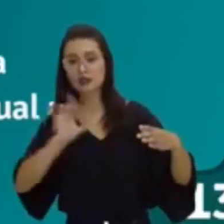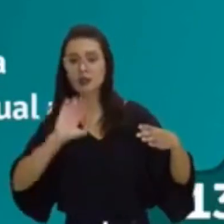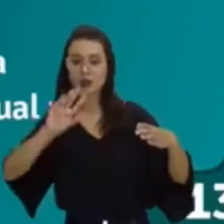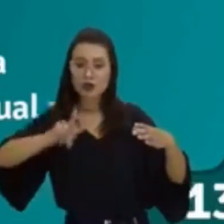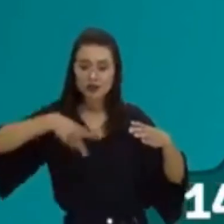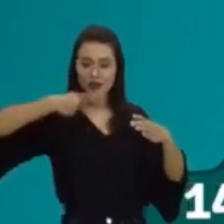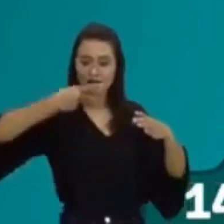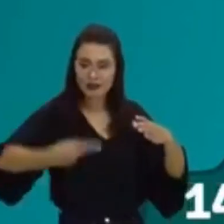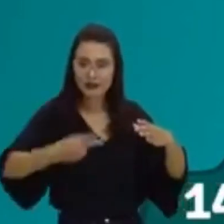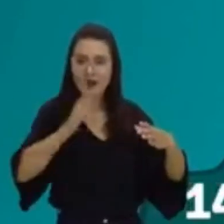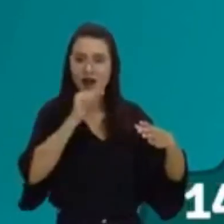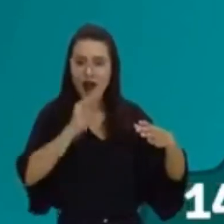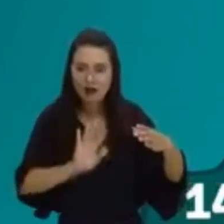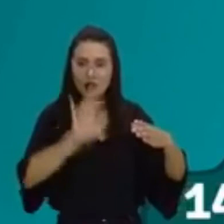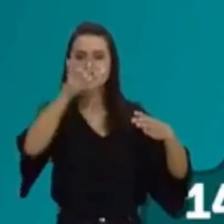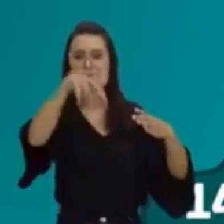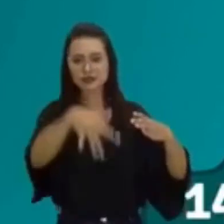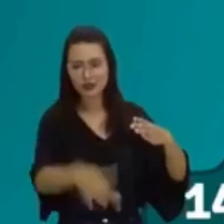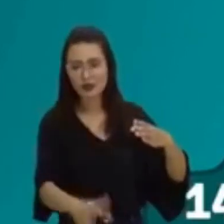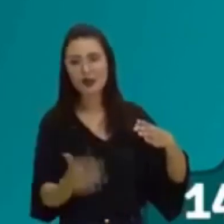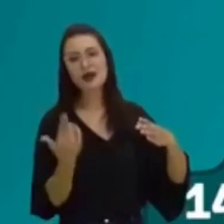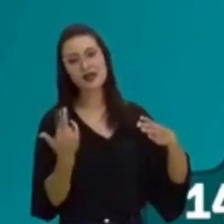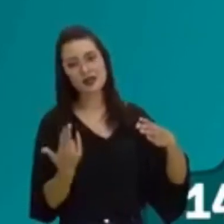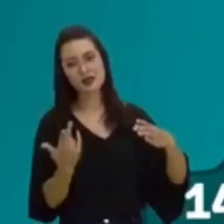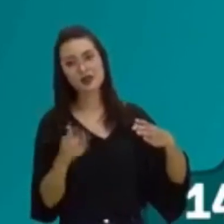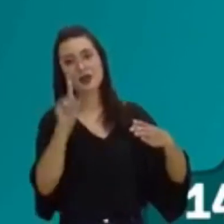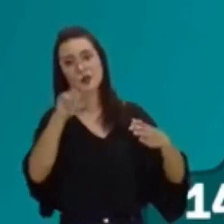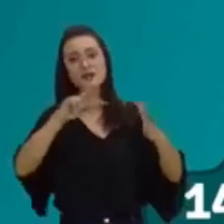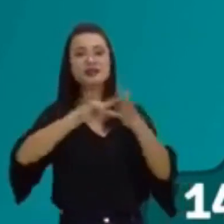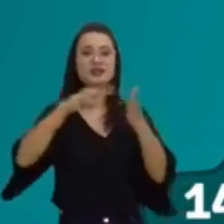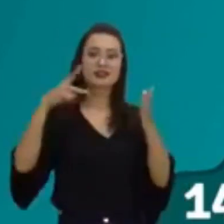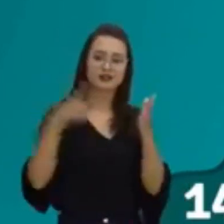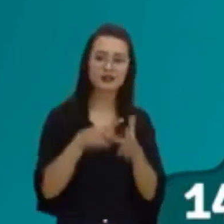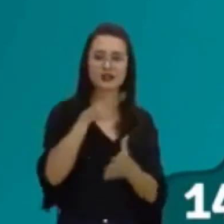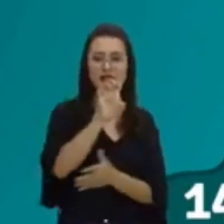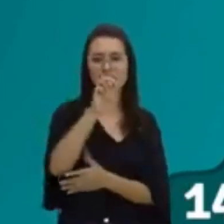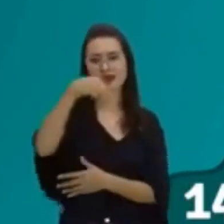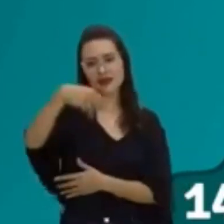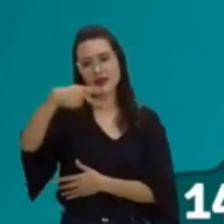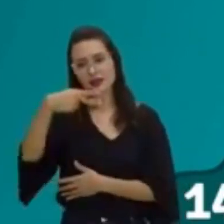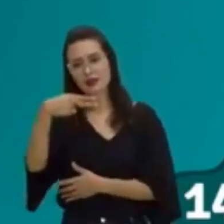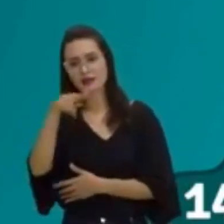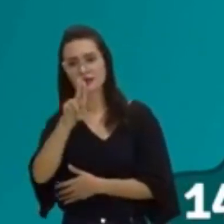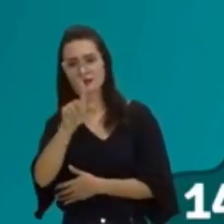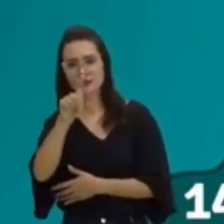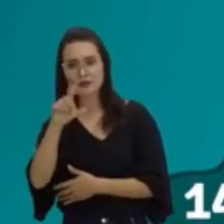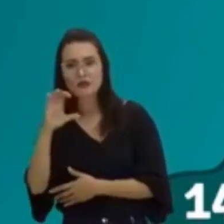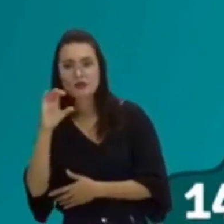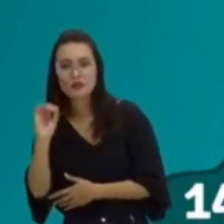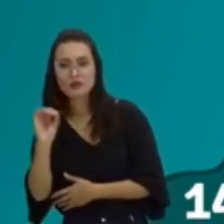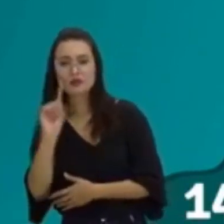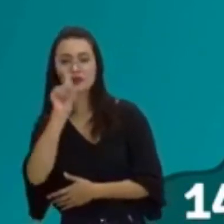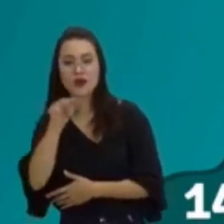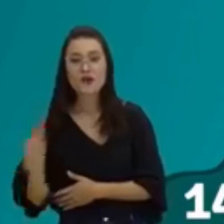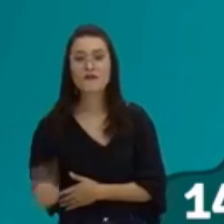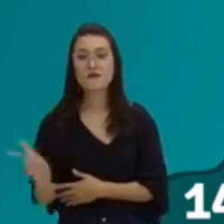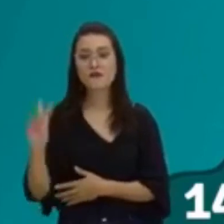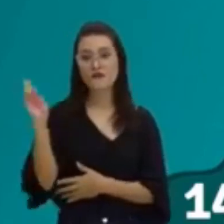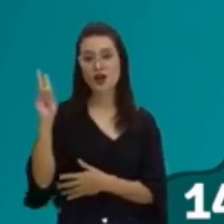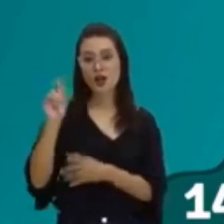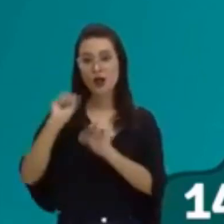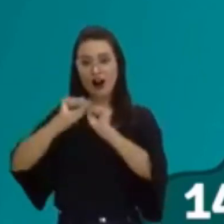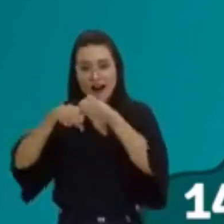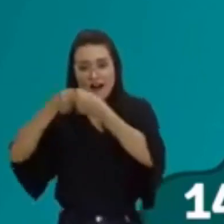beleza? É isso que nós chamamos de empuxo. O empuxo é justamente o valor dessa força que